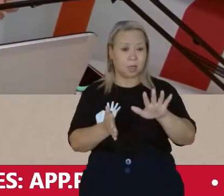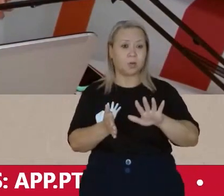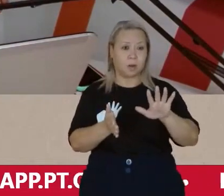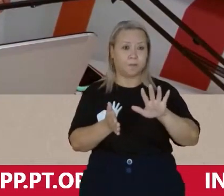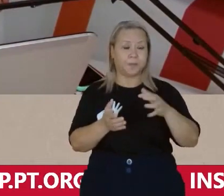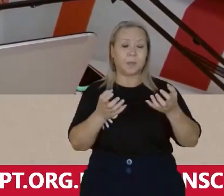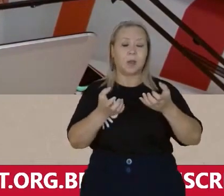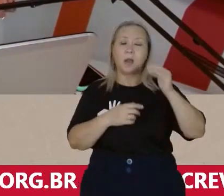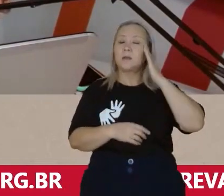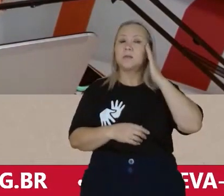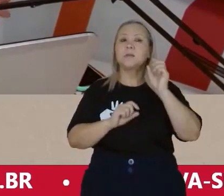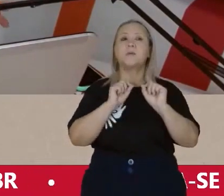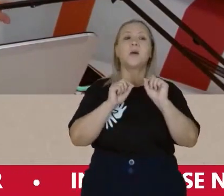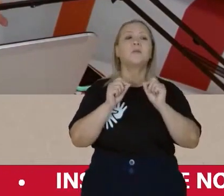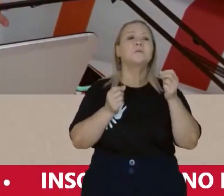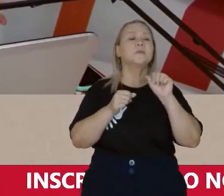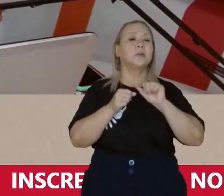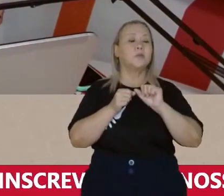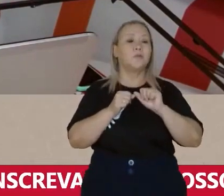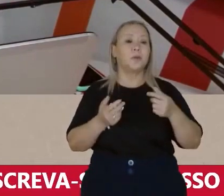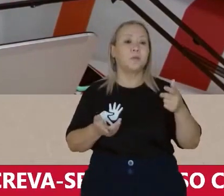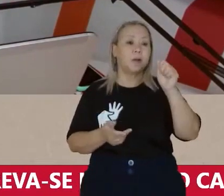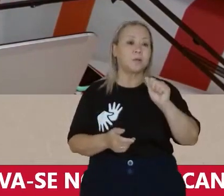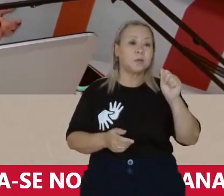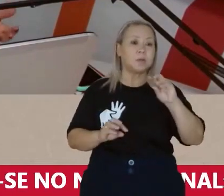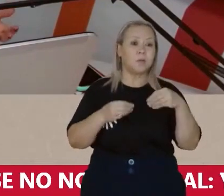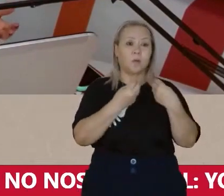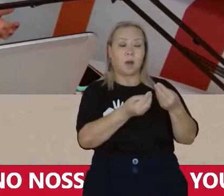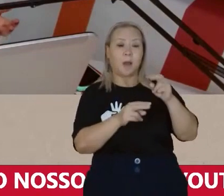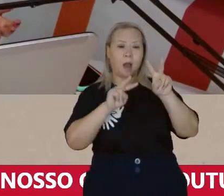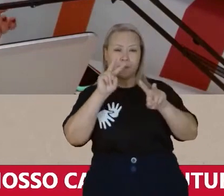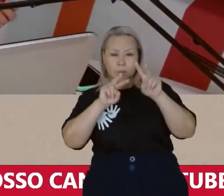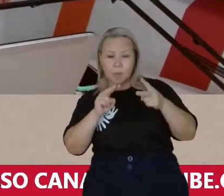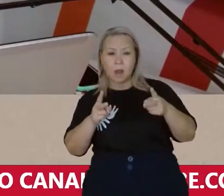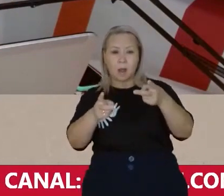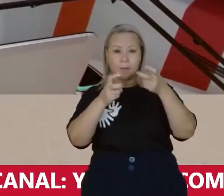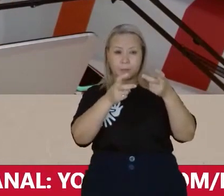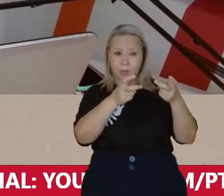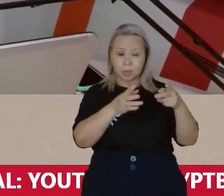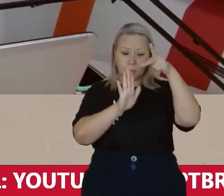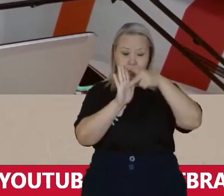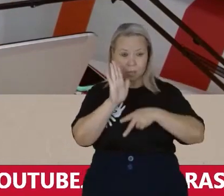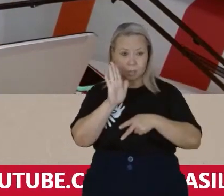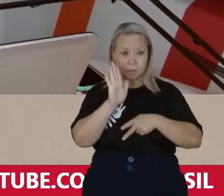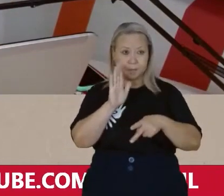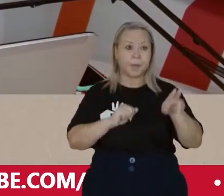queria saber como é o que está sendo feito pela associação para dar mais visibilidade ao projeto,